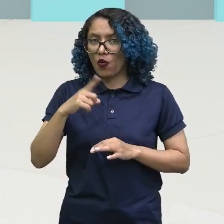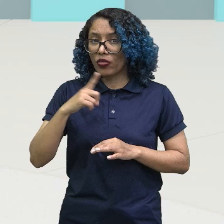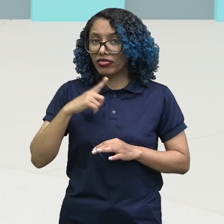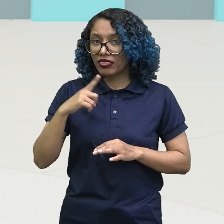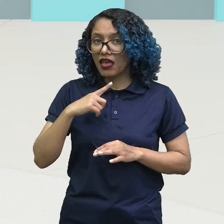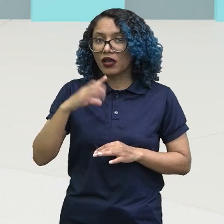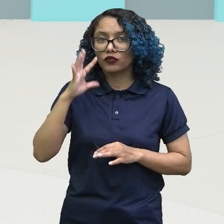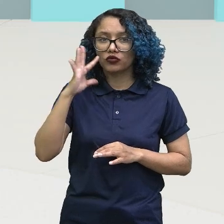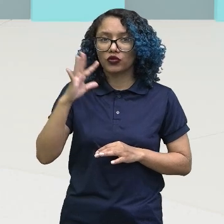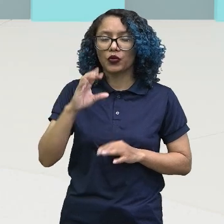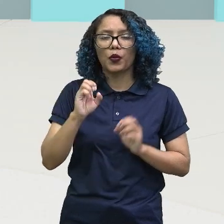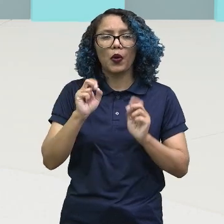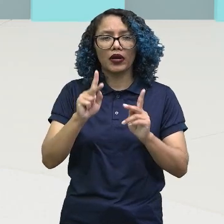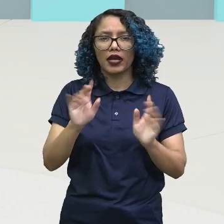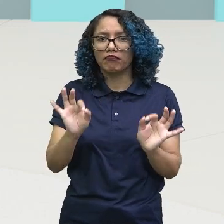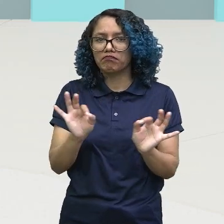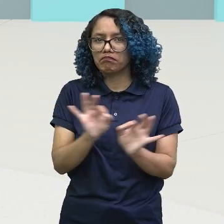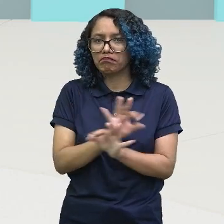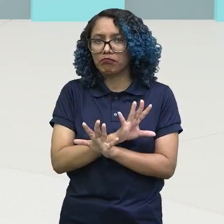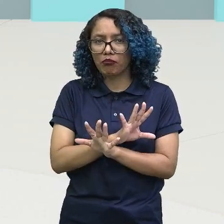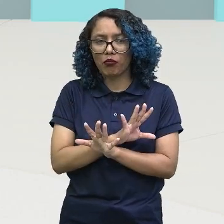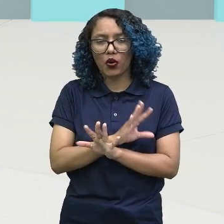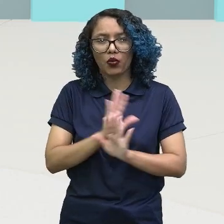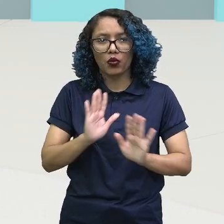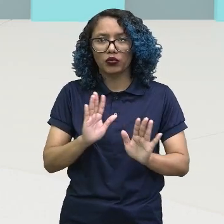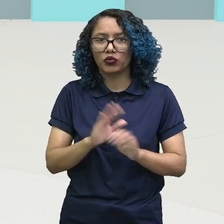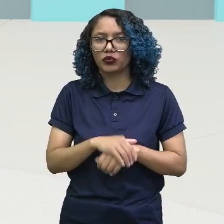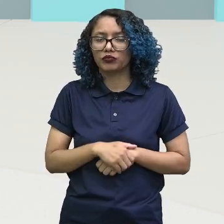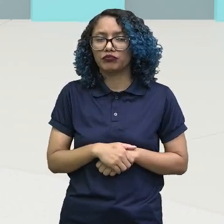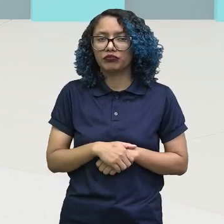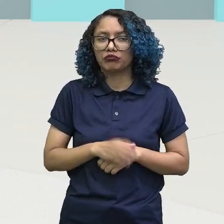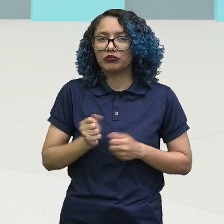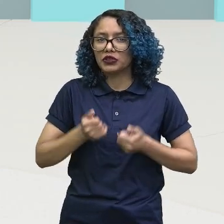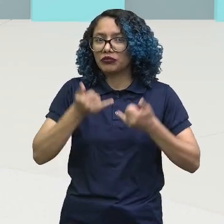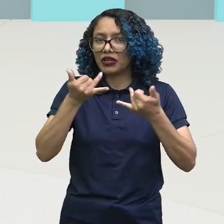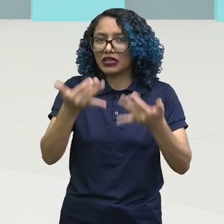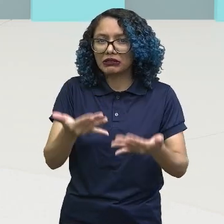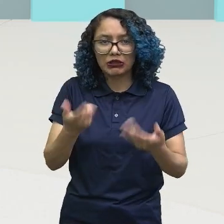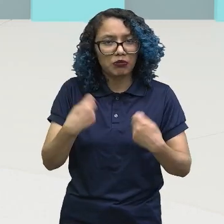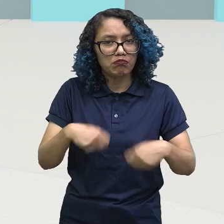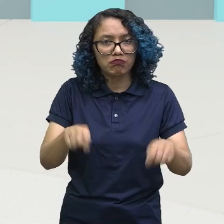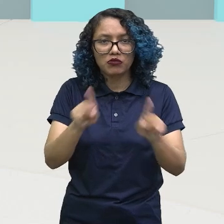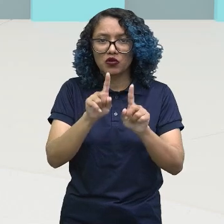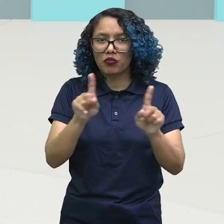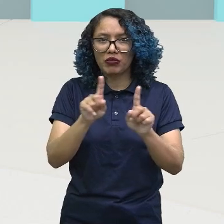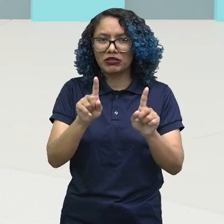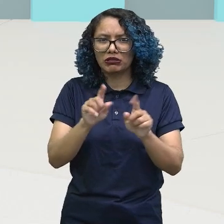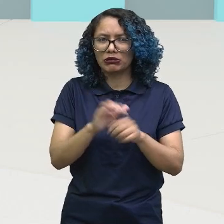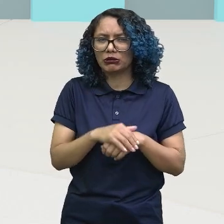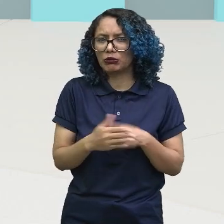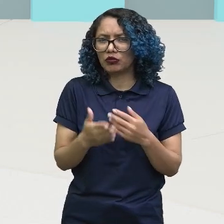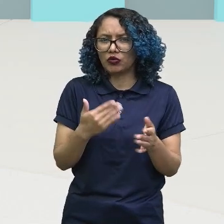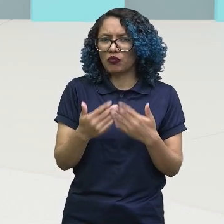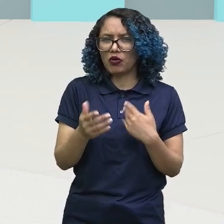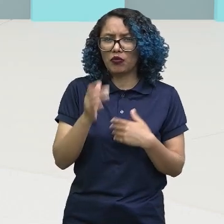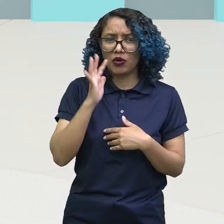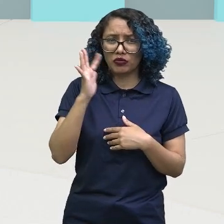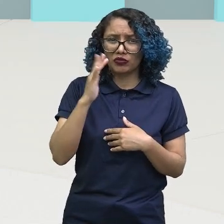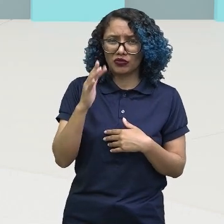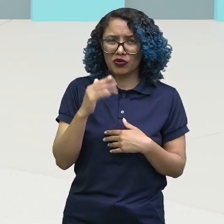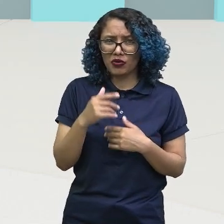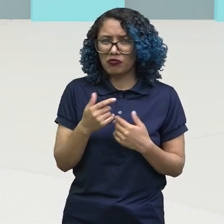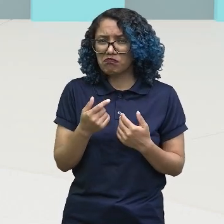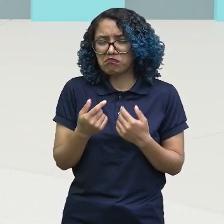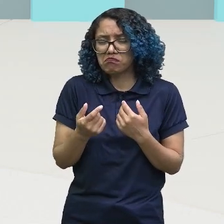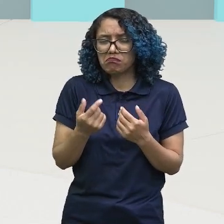sonho, acabou. Não preciso falar mais nada, eu tenho um sonho. Não, como diz a minha mãe, não te interessa qual é o meu sonho, não